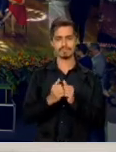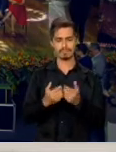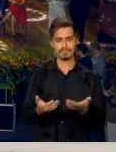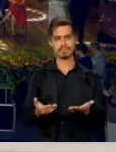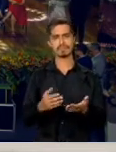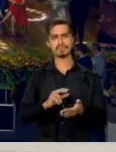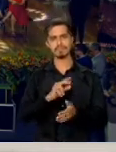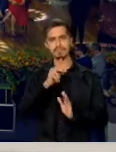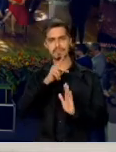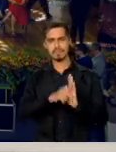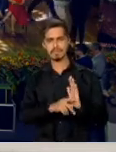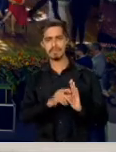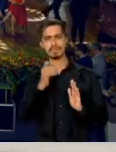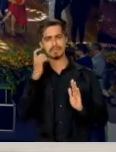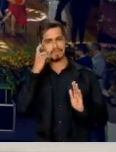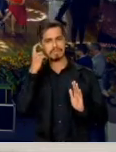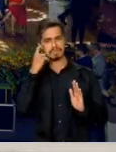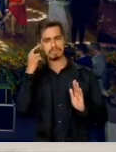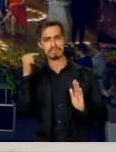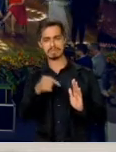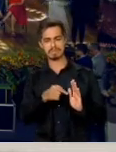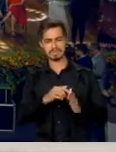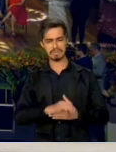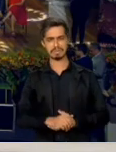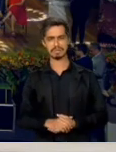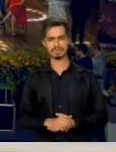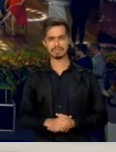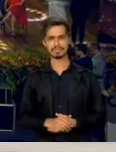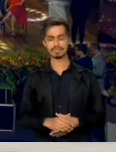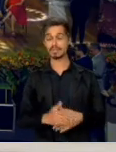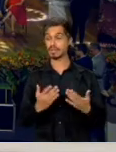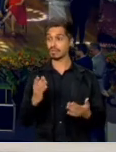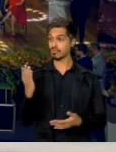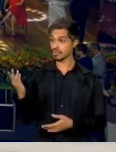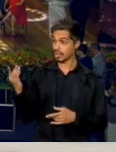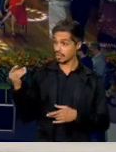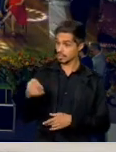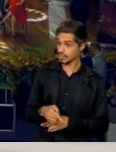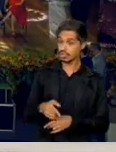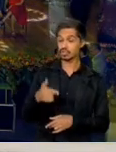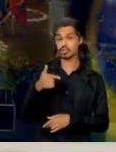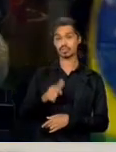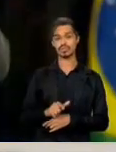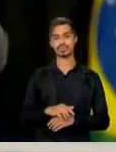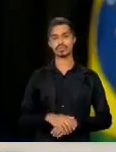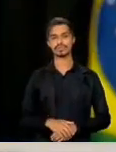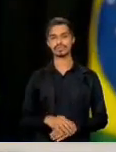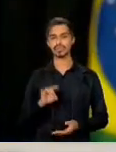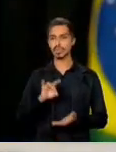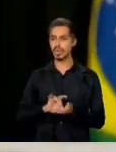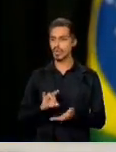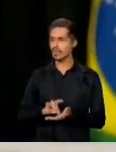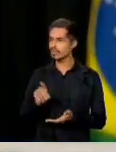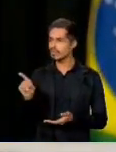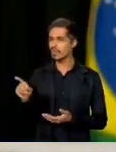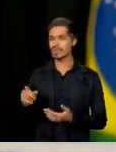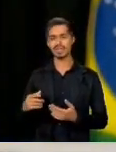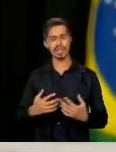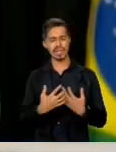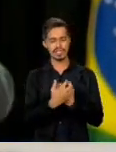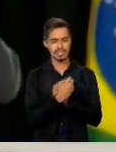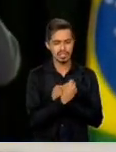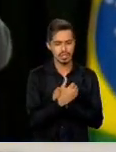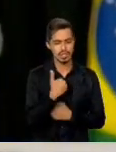muito planejamento. E, portanto, a sua vinda aqui mais uma vez, o fato do senhor abraçar os nossos